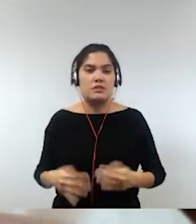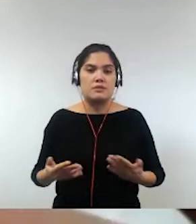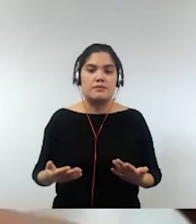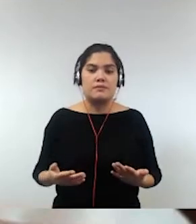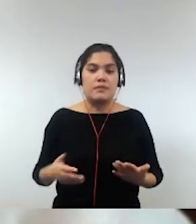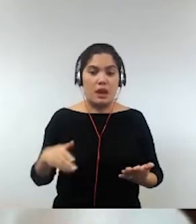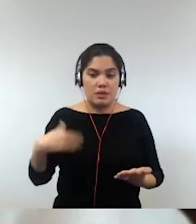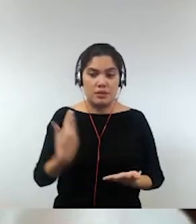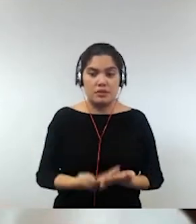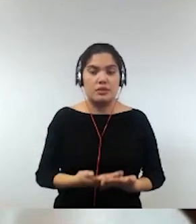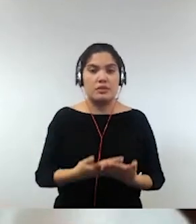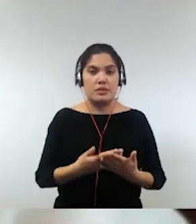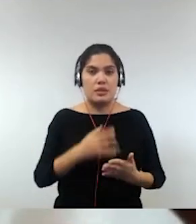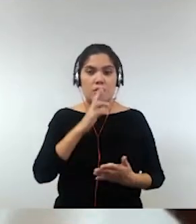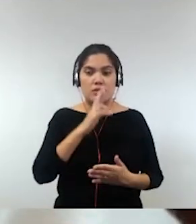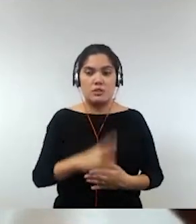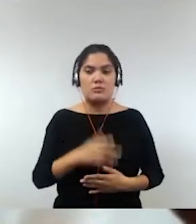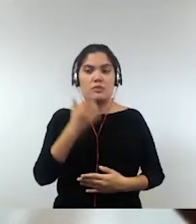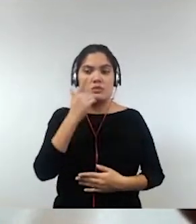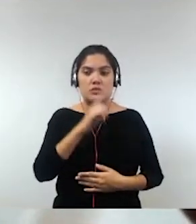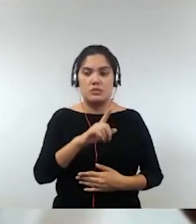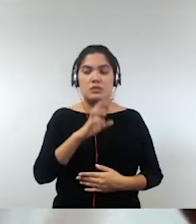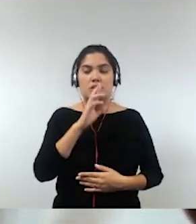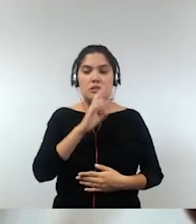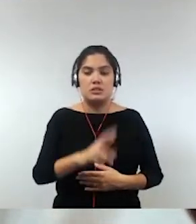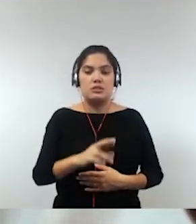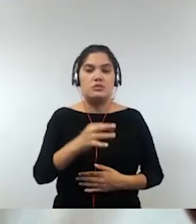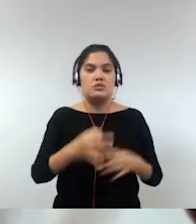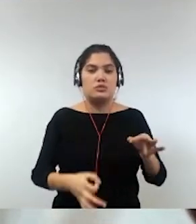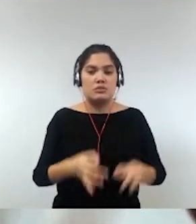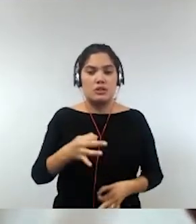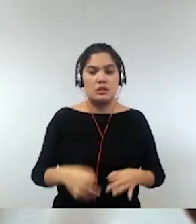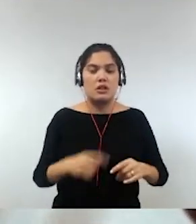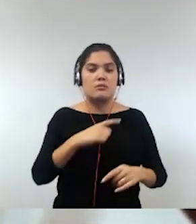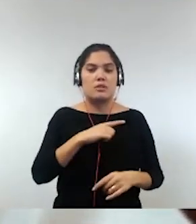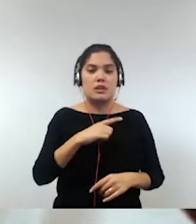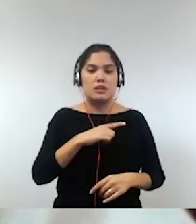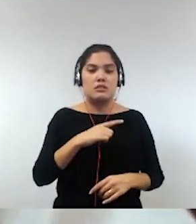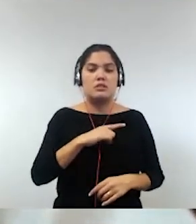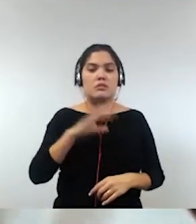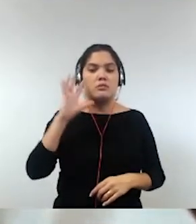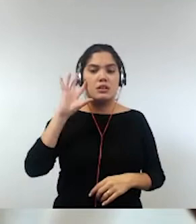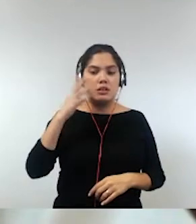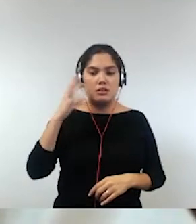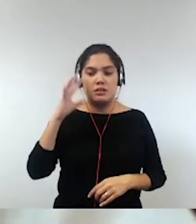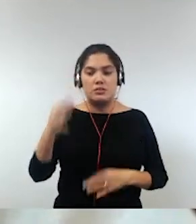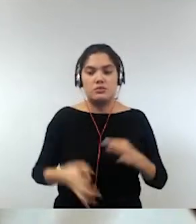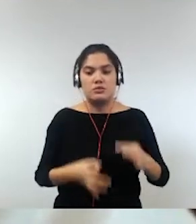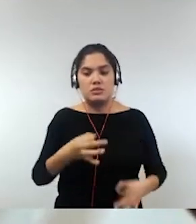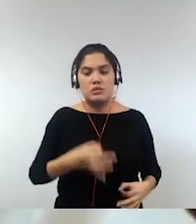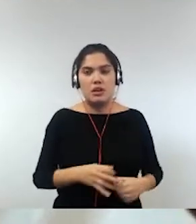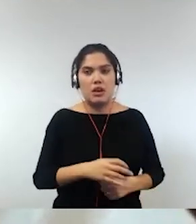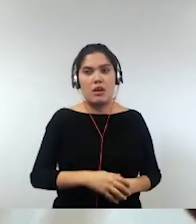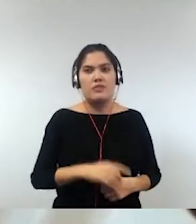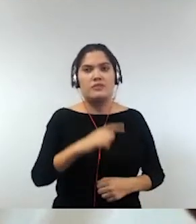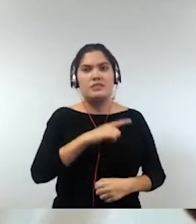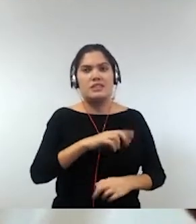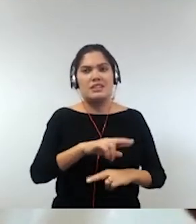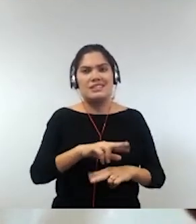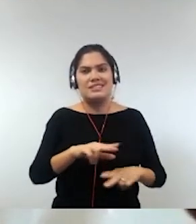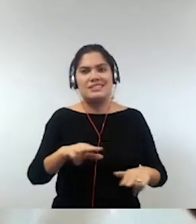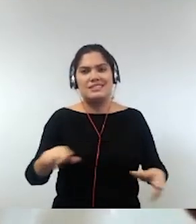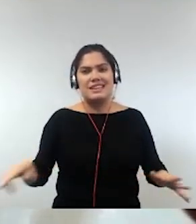caminho até o resultado da obtenção da prestação judicional através de uma sentença, de uma decisão judicial, há vários e